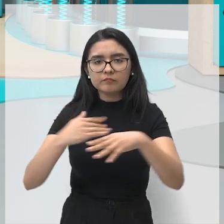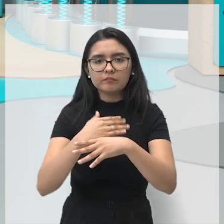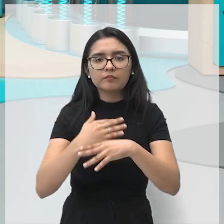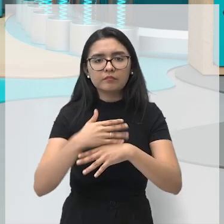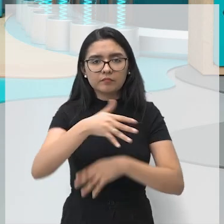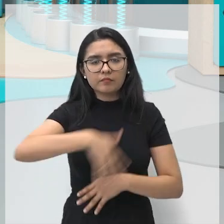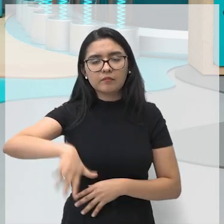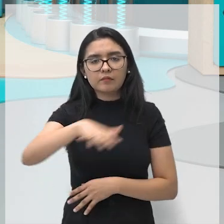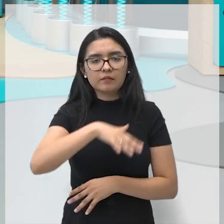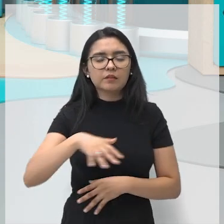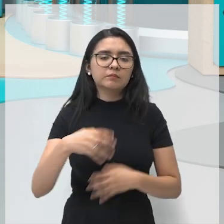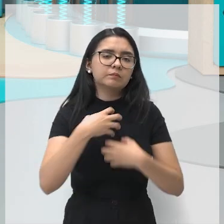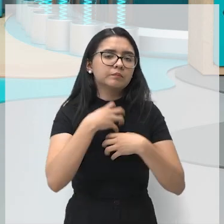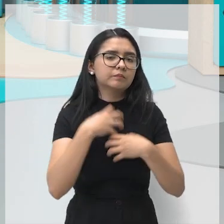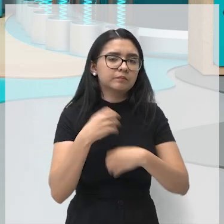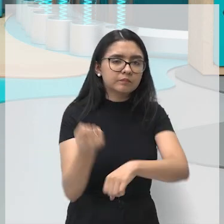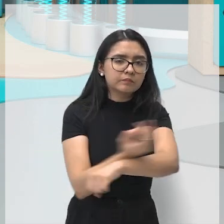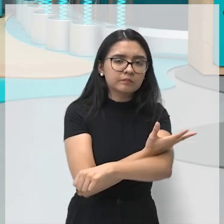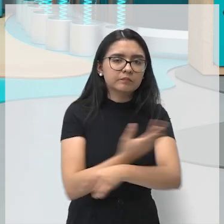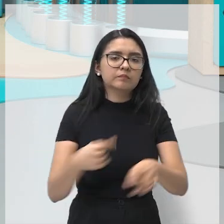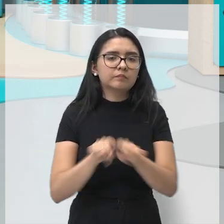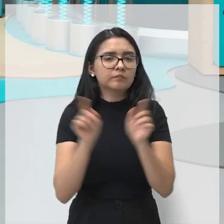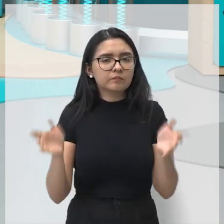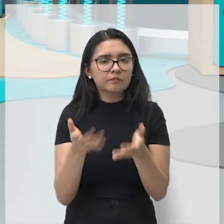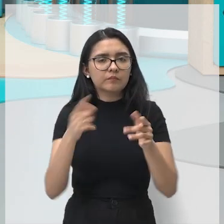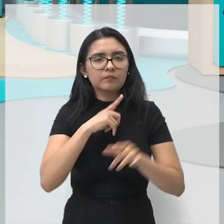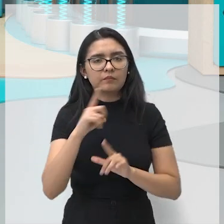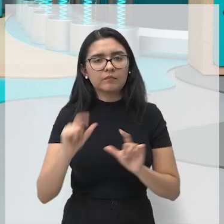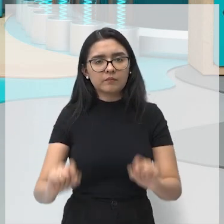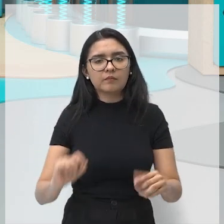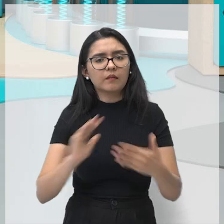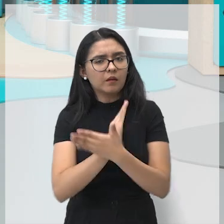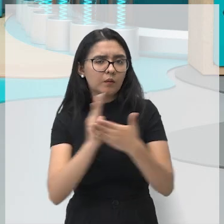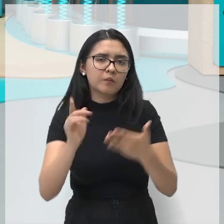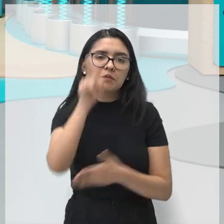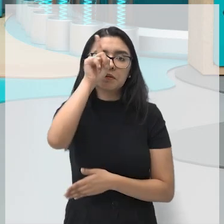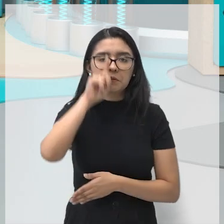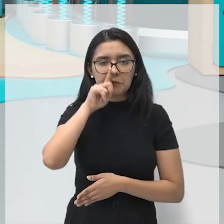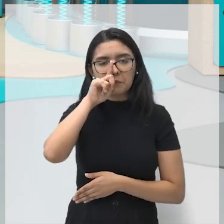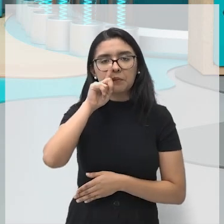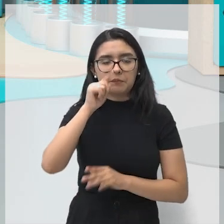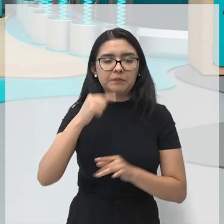essa experiência emocionante e estimulante. Elas têm demasiado, tem algum risco ali